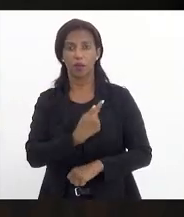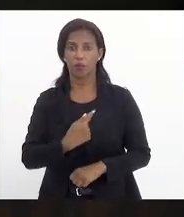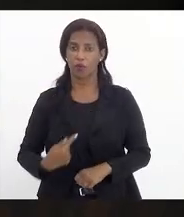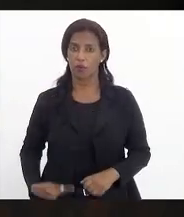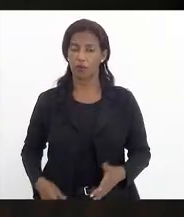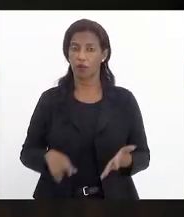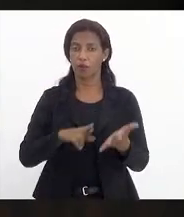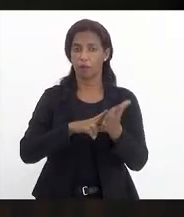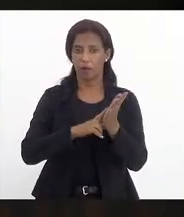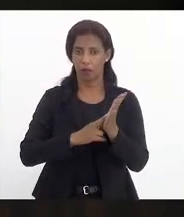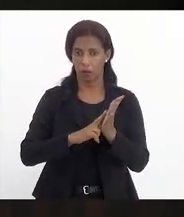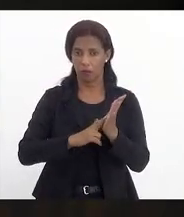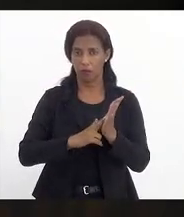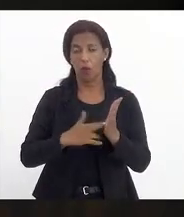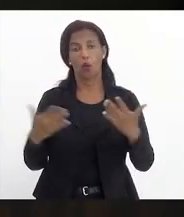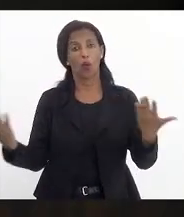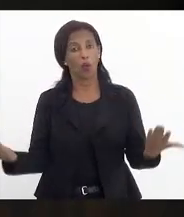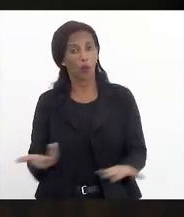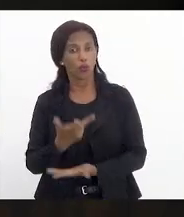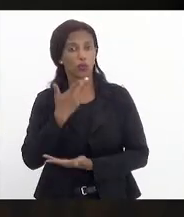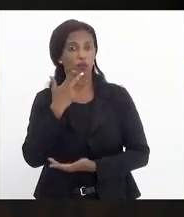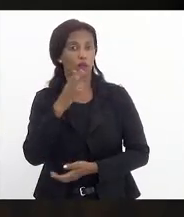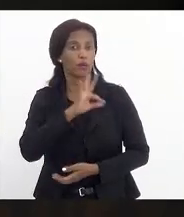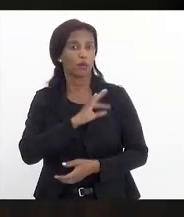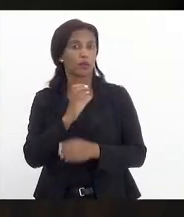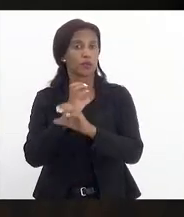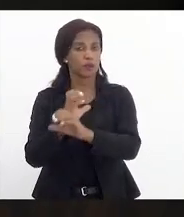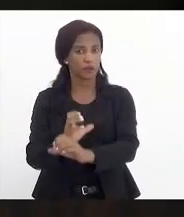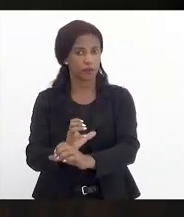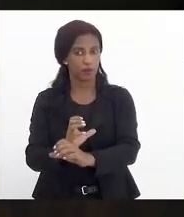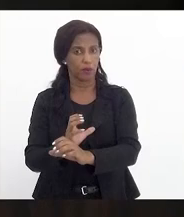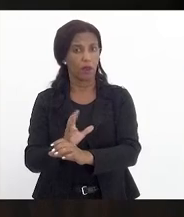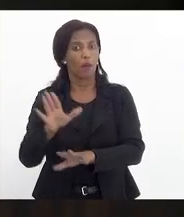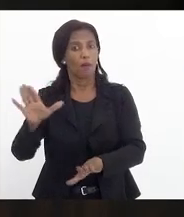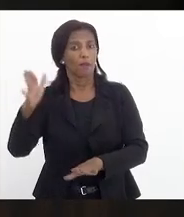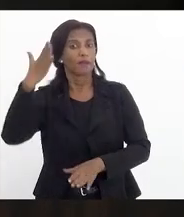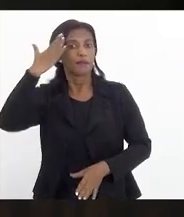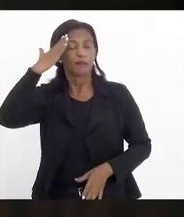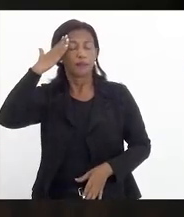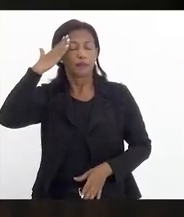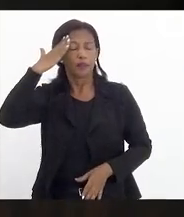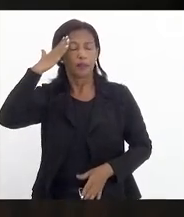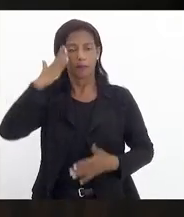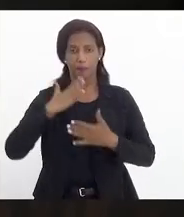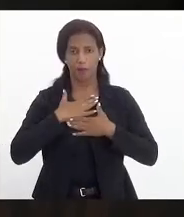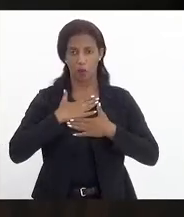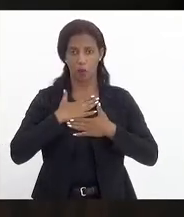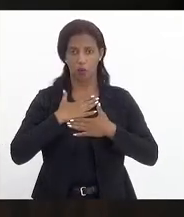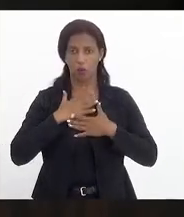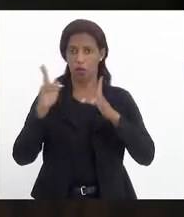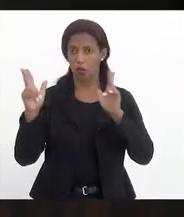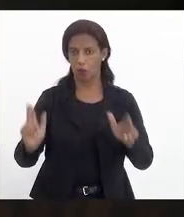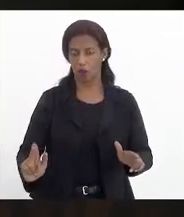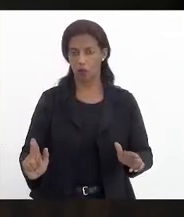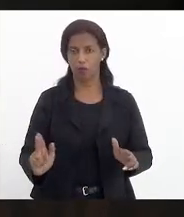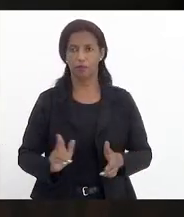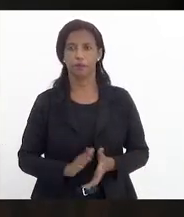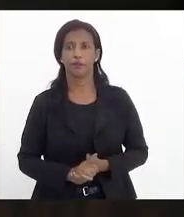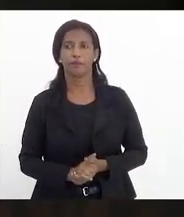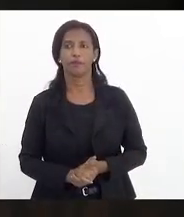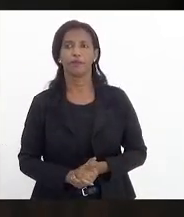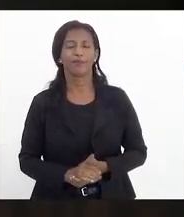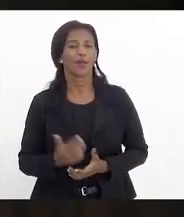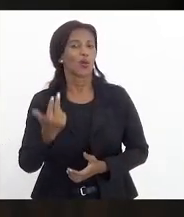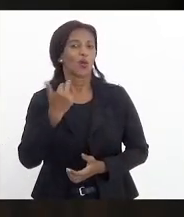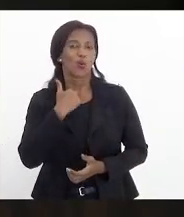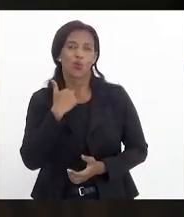Por acaso, nós falamos hoje da Polícia Civil. Fechado. Ele tem o mesmo entendimento de mim, meu entendimento. Mas eu não